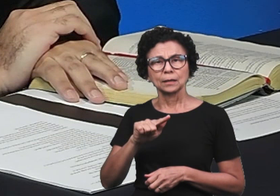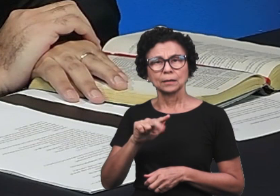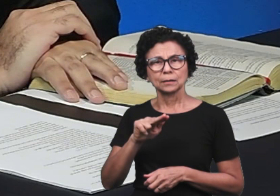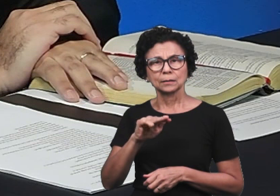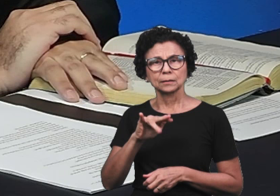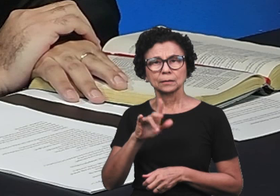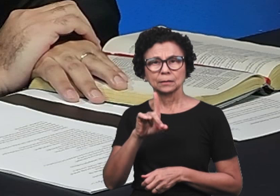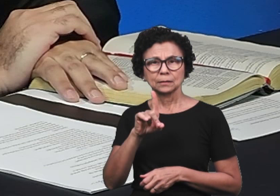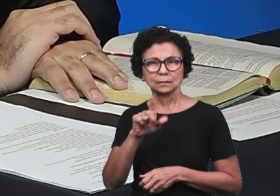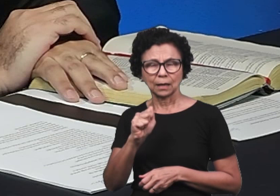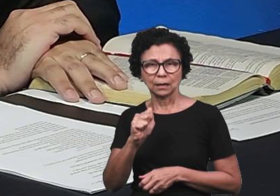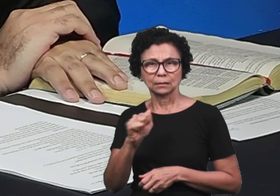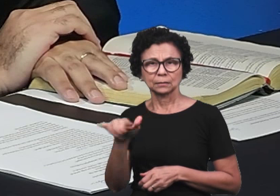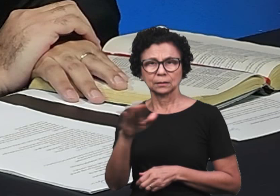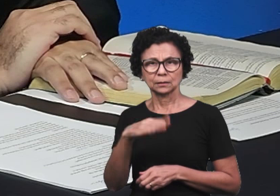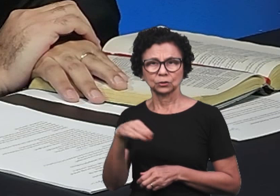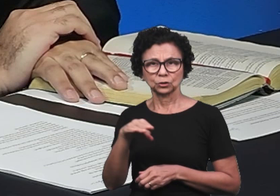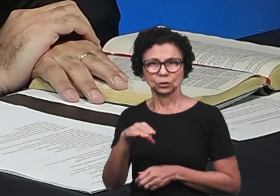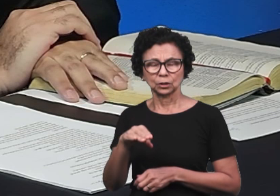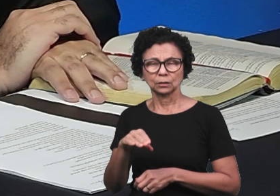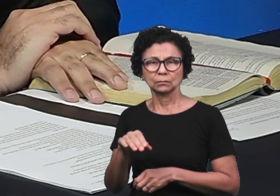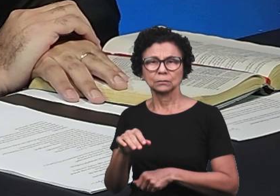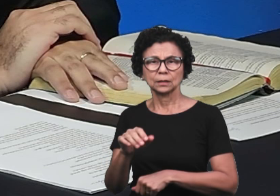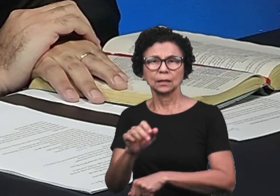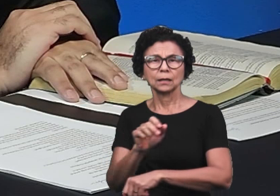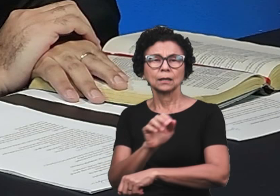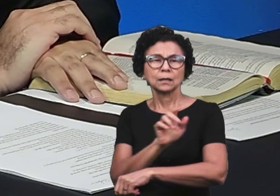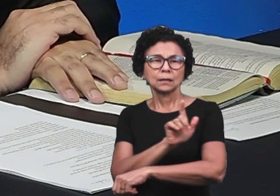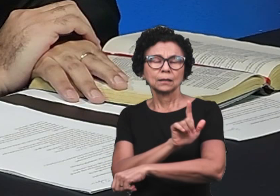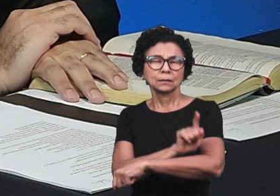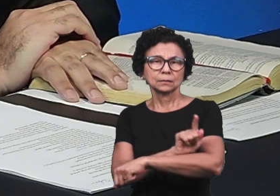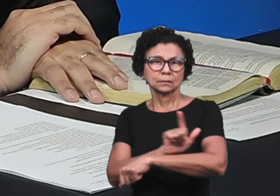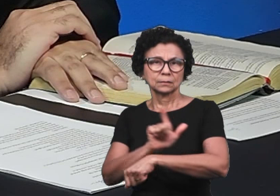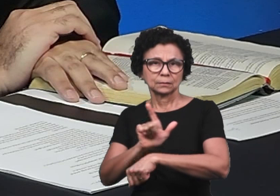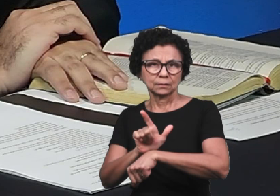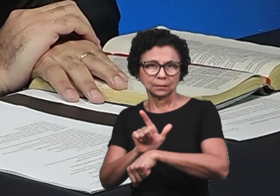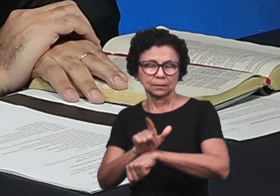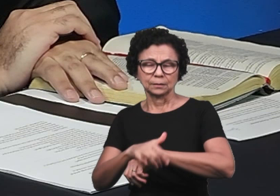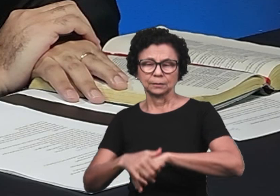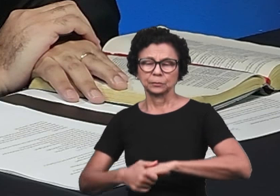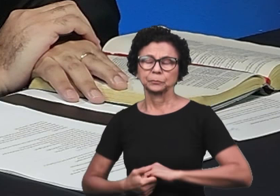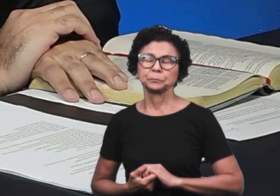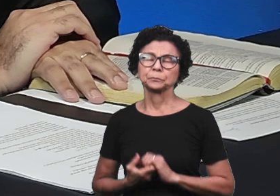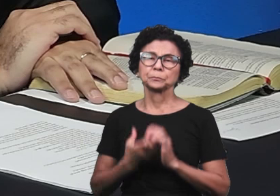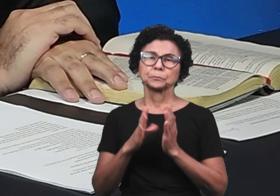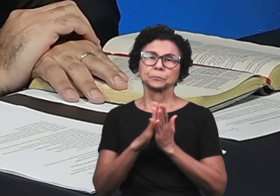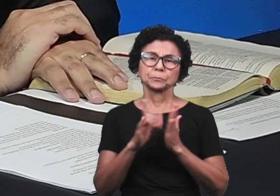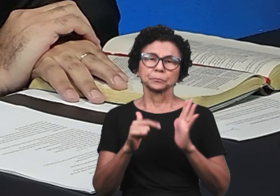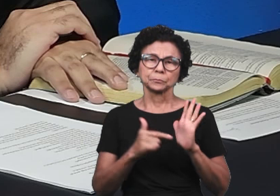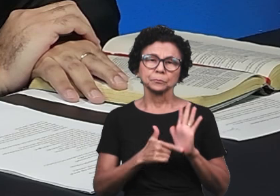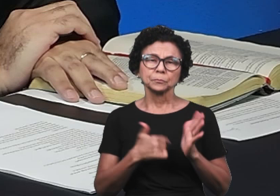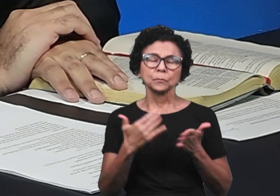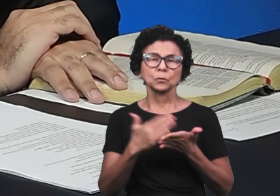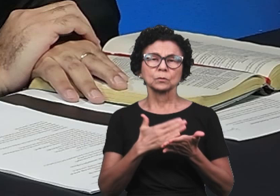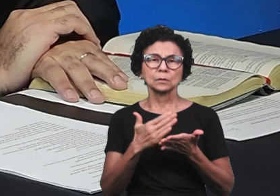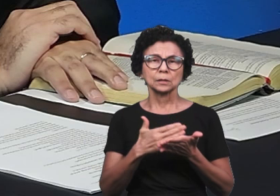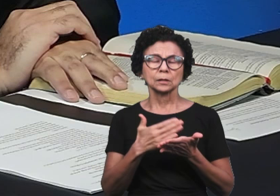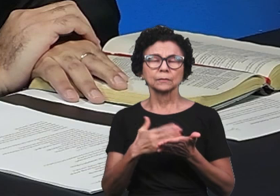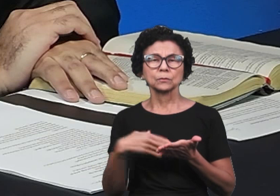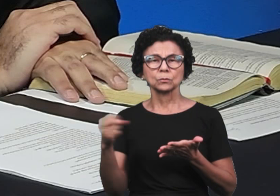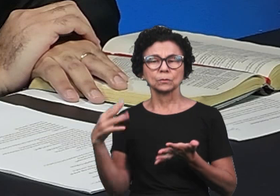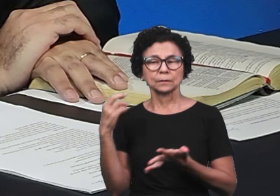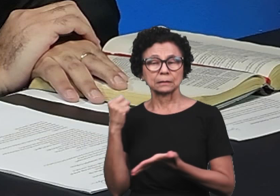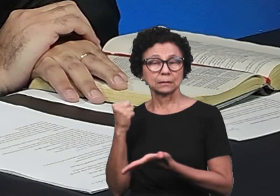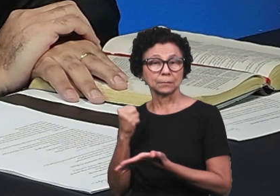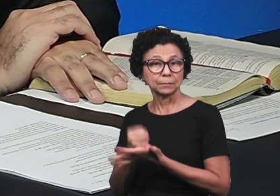Galileia. E a palavra do Senhor, ela relata nos evangelhos, os evangelhos relatam que